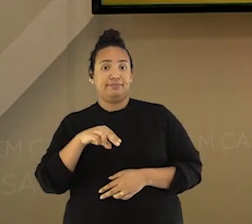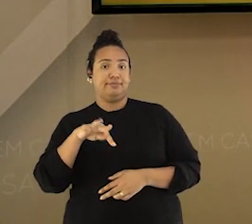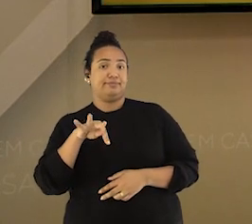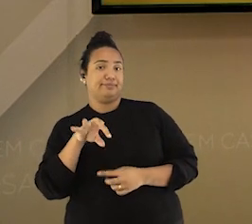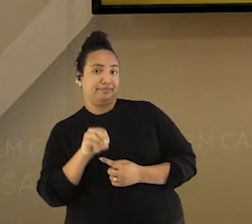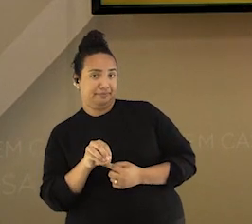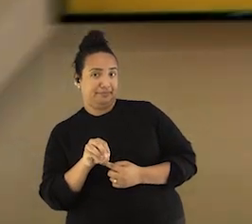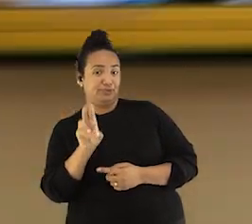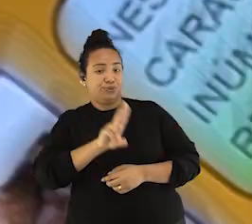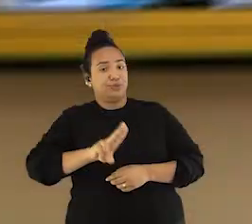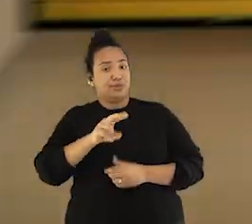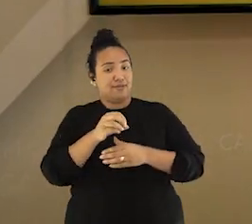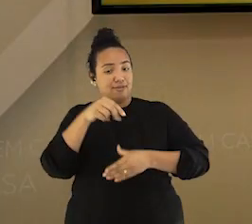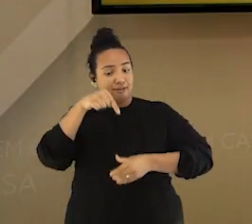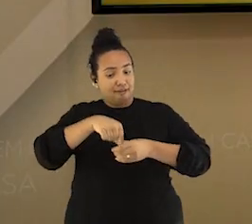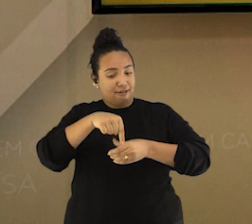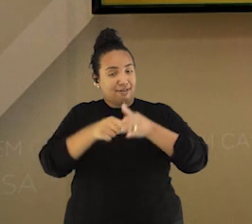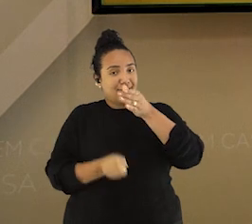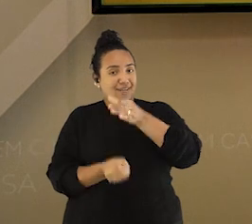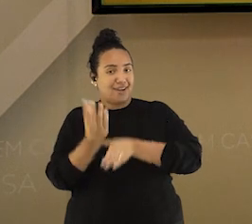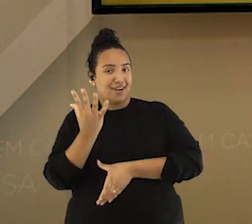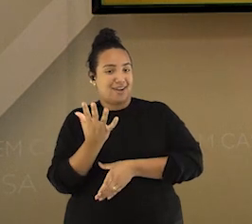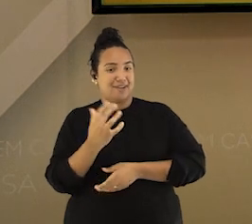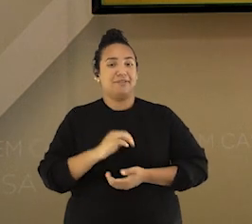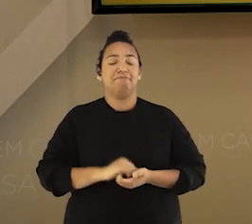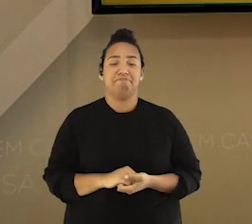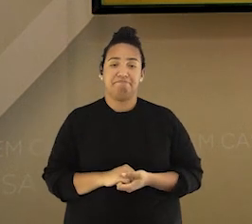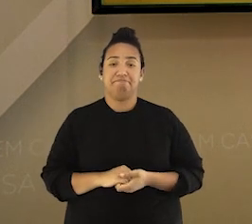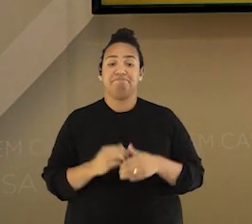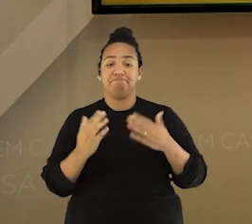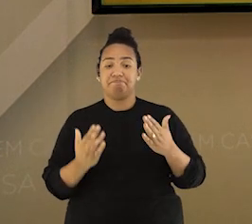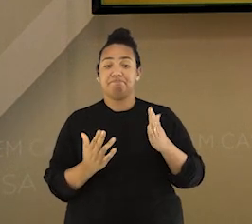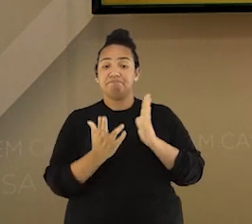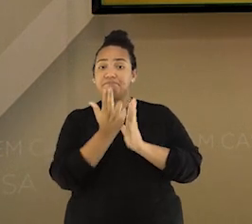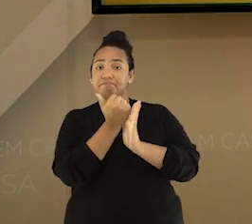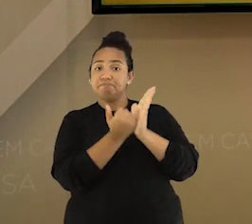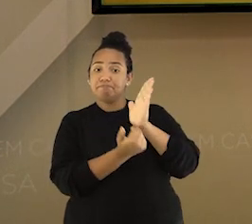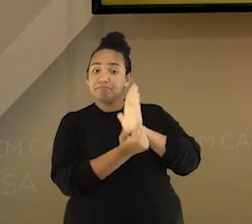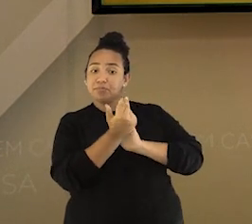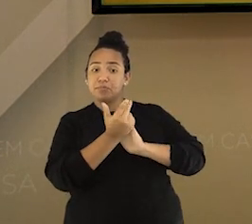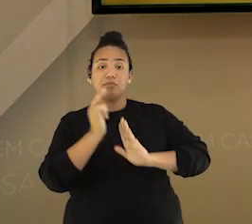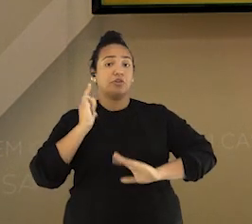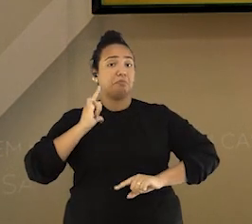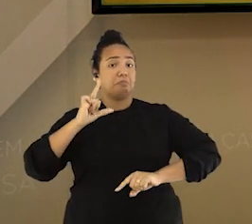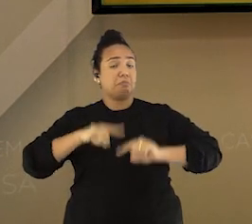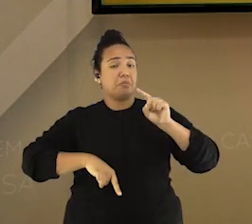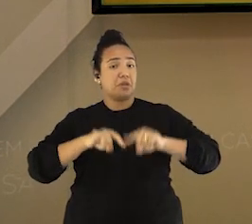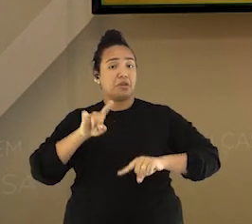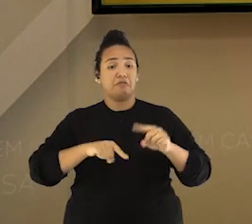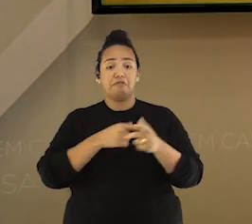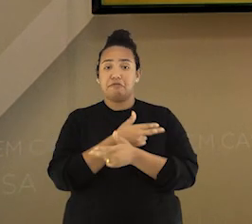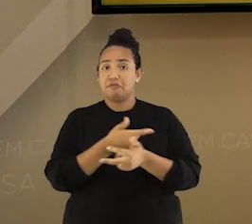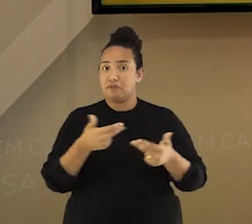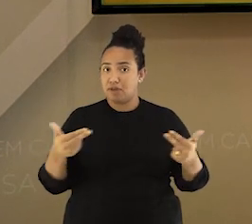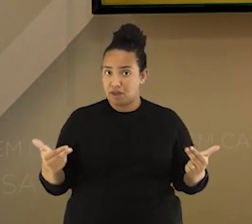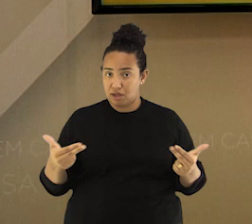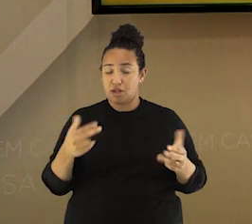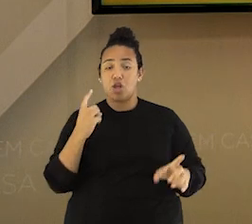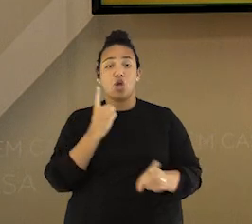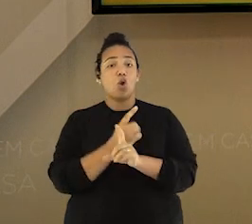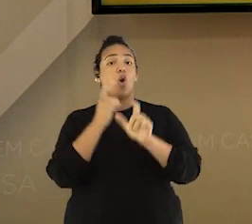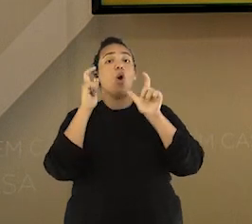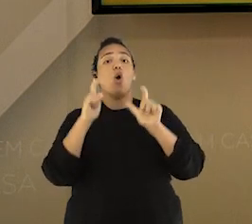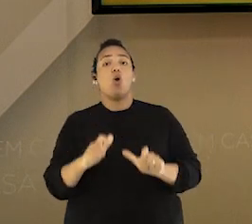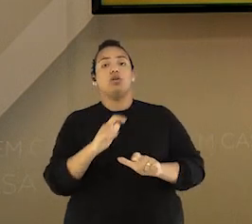as tintas. As pinturas eram preparadas com diferentes materiais, todos extraídos da